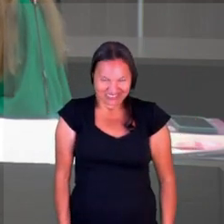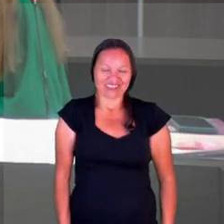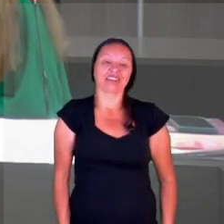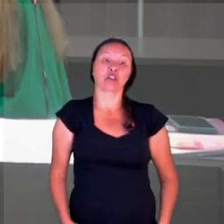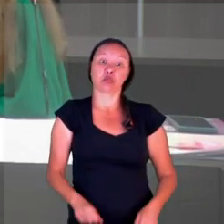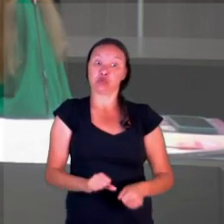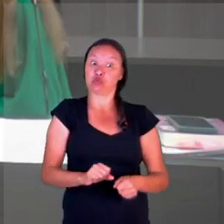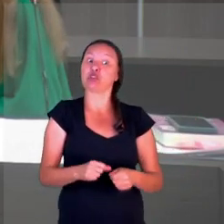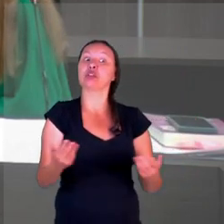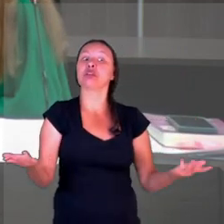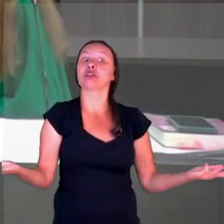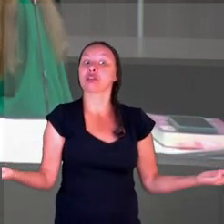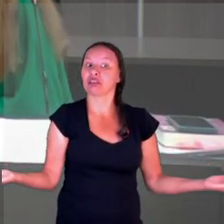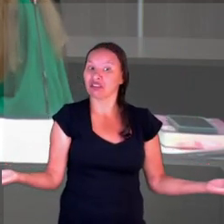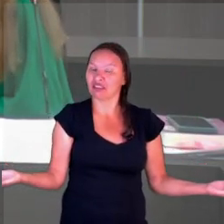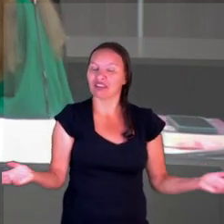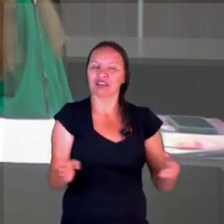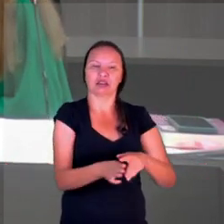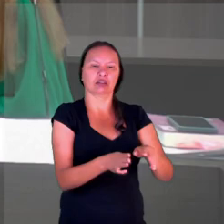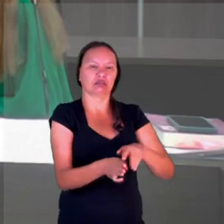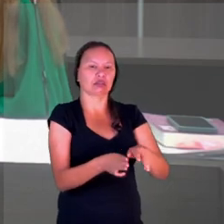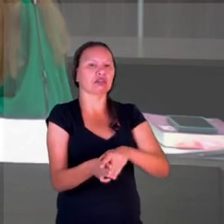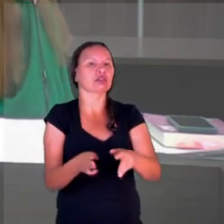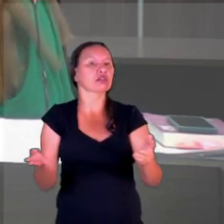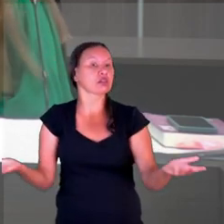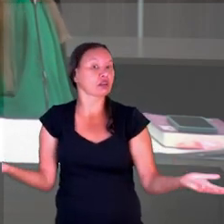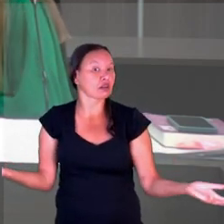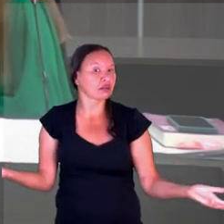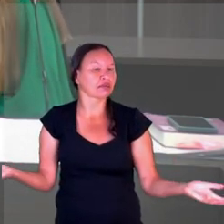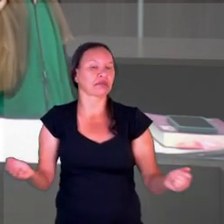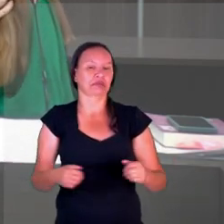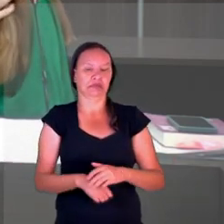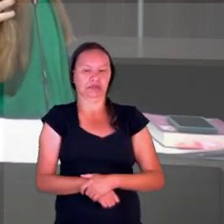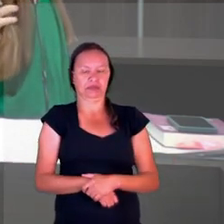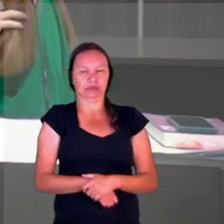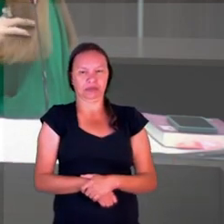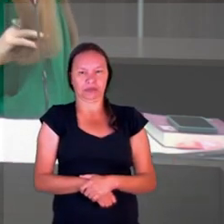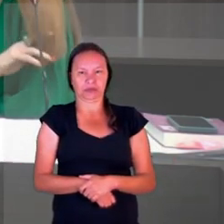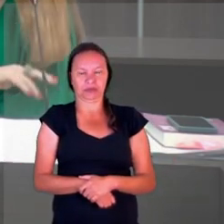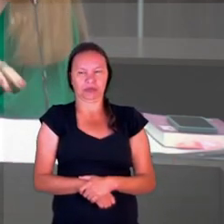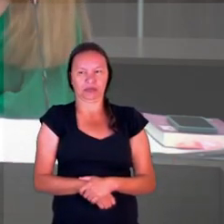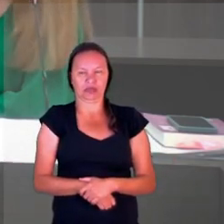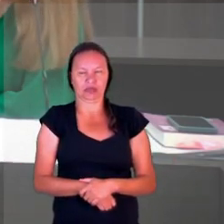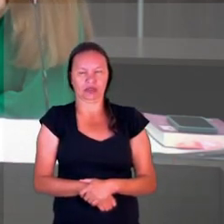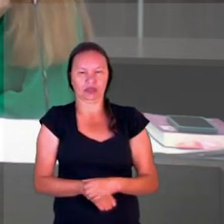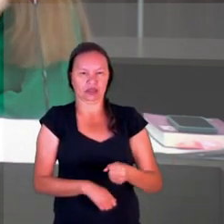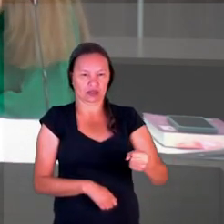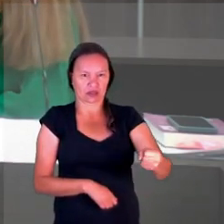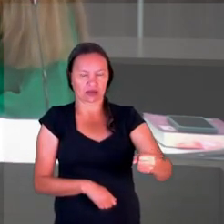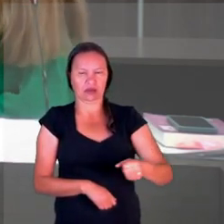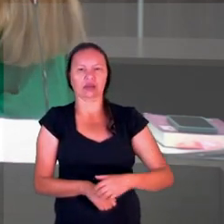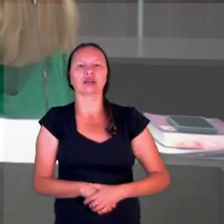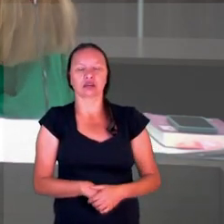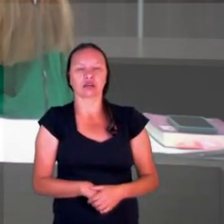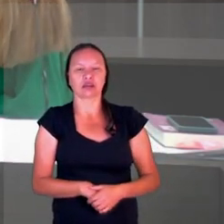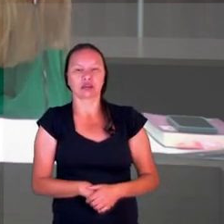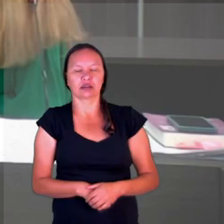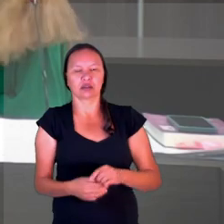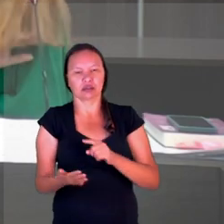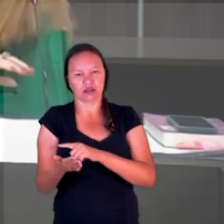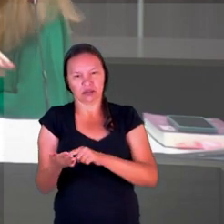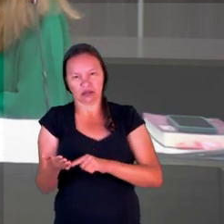ficam né sendo do eh e é isso as inscrições